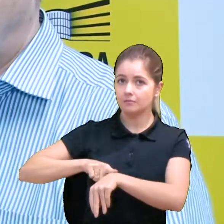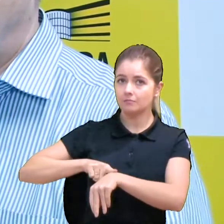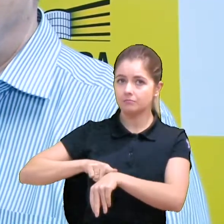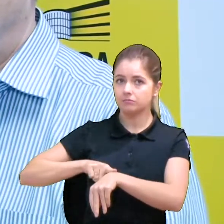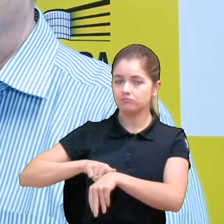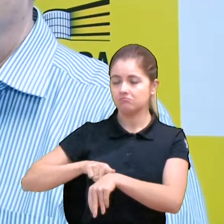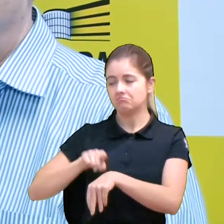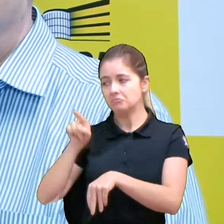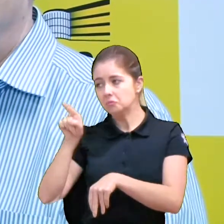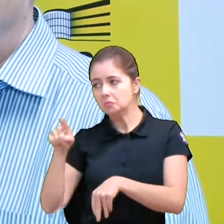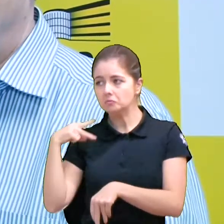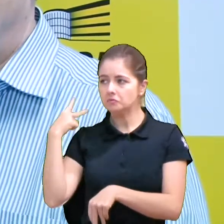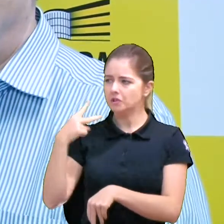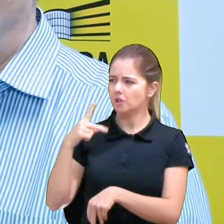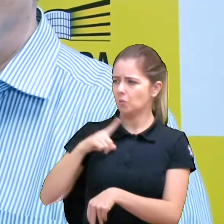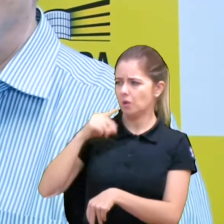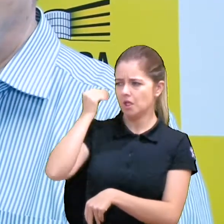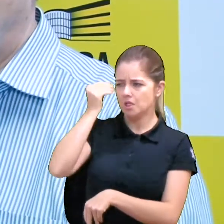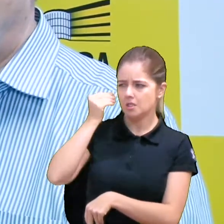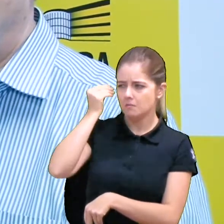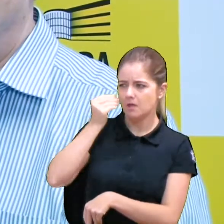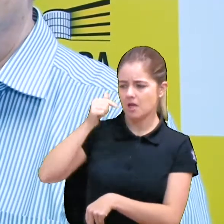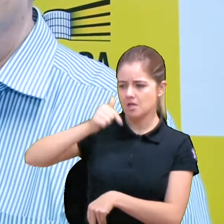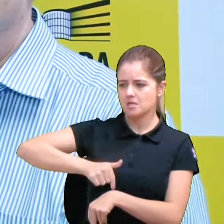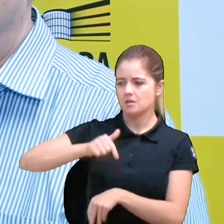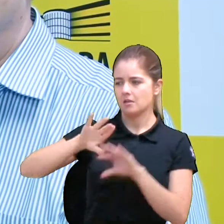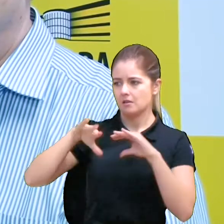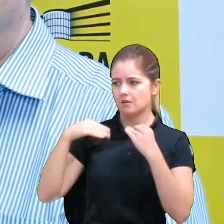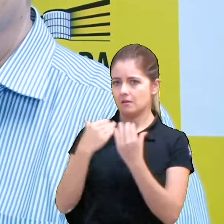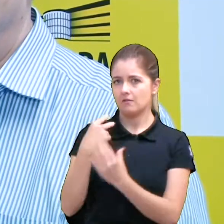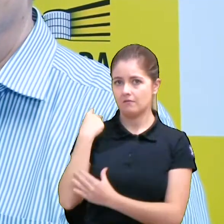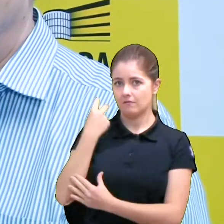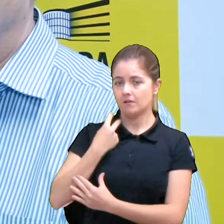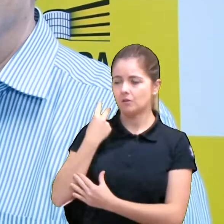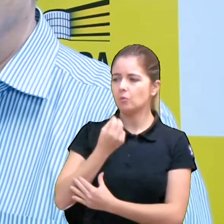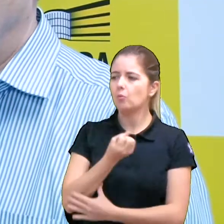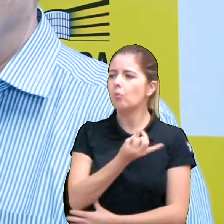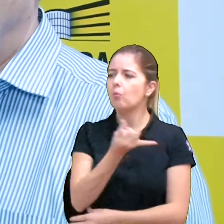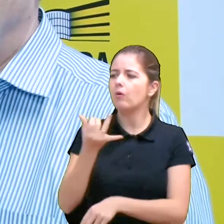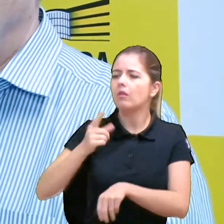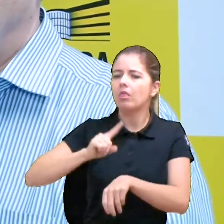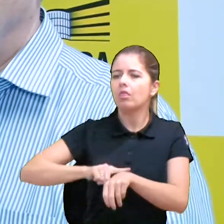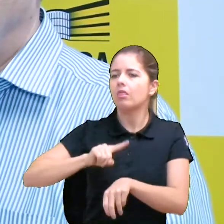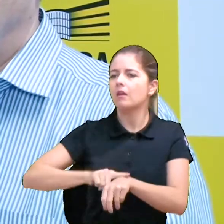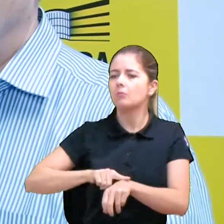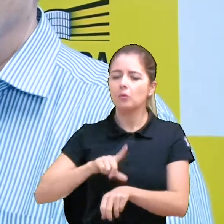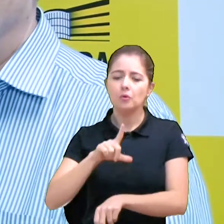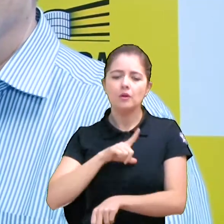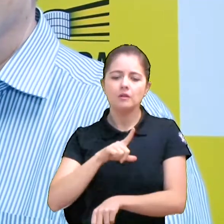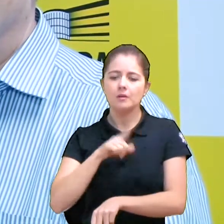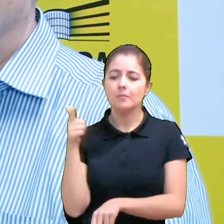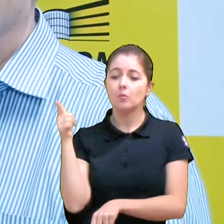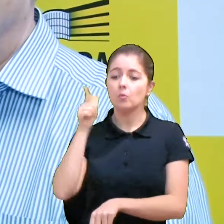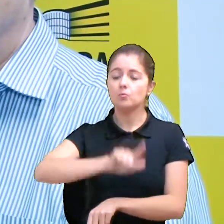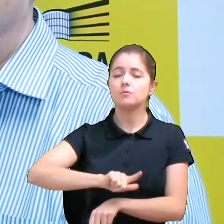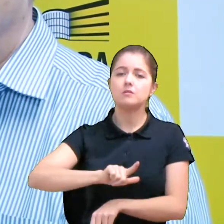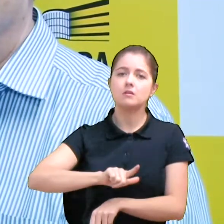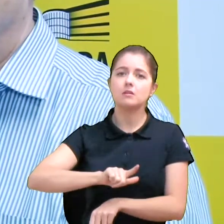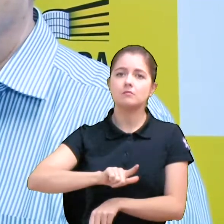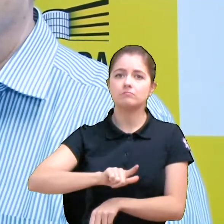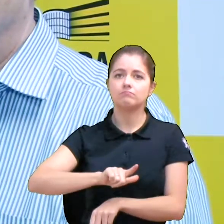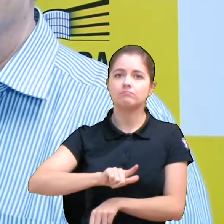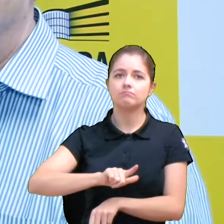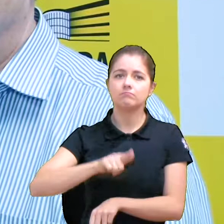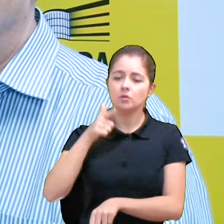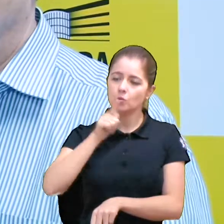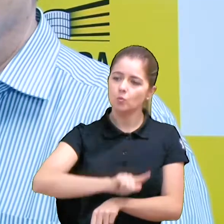já tem uma experiência vasta aqui no Legislativo, o Executivo tem para que possa lhe encaminhar essas explicações, já que